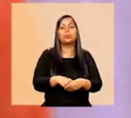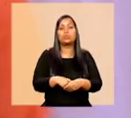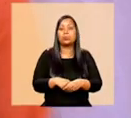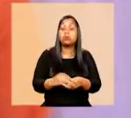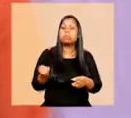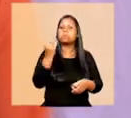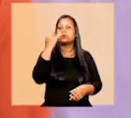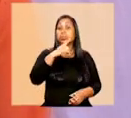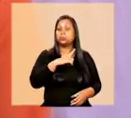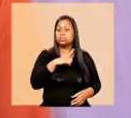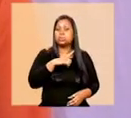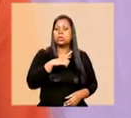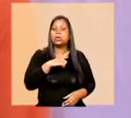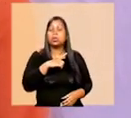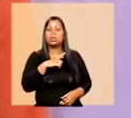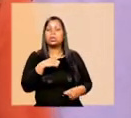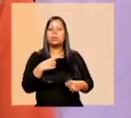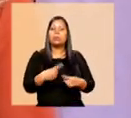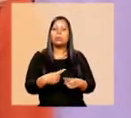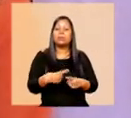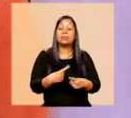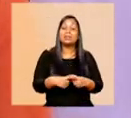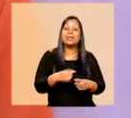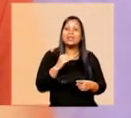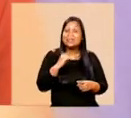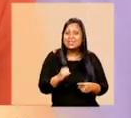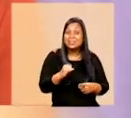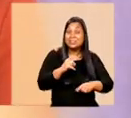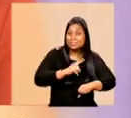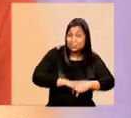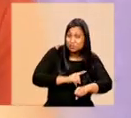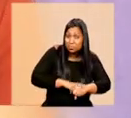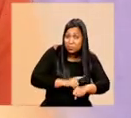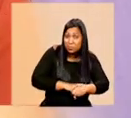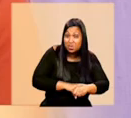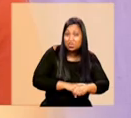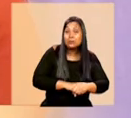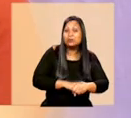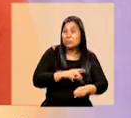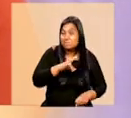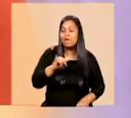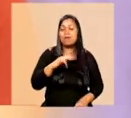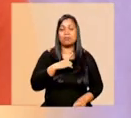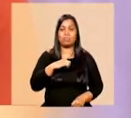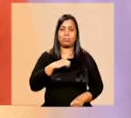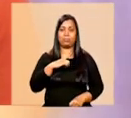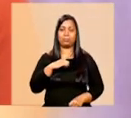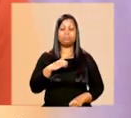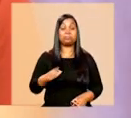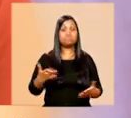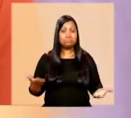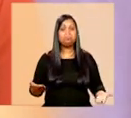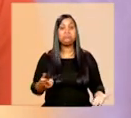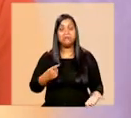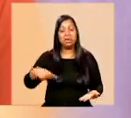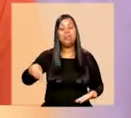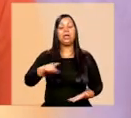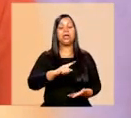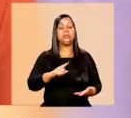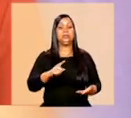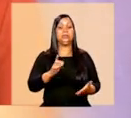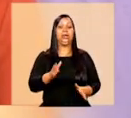famílias é muito importante para que se chegar esse momento, vai chegar, né?